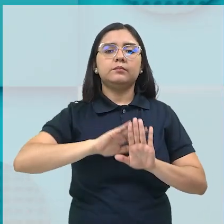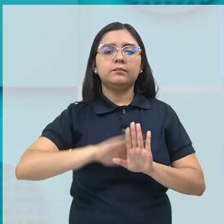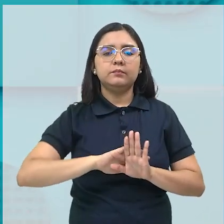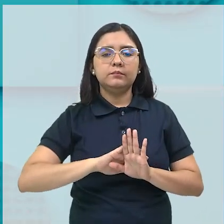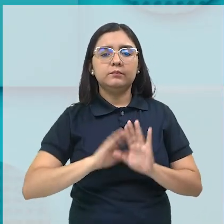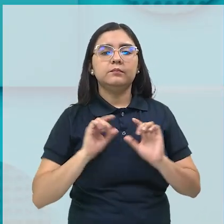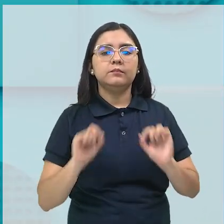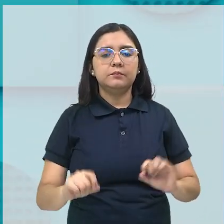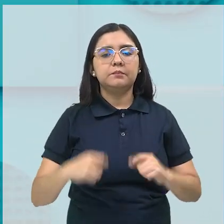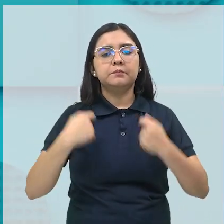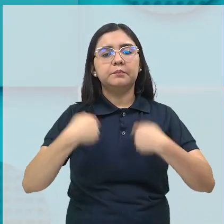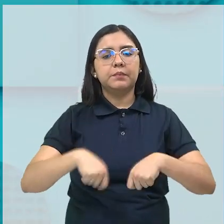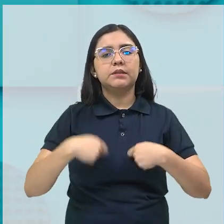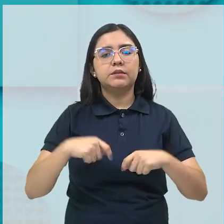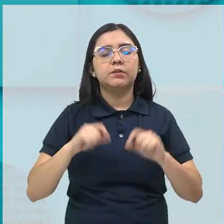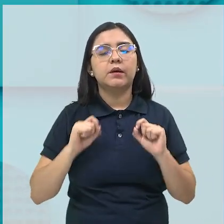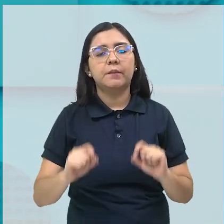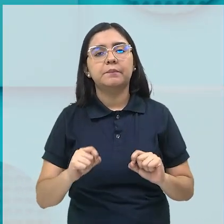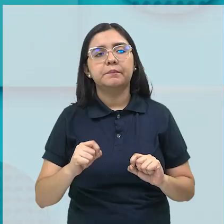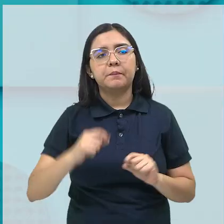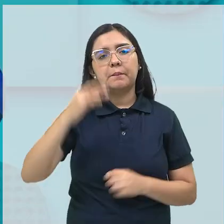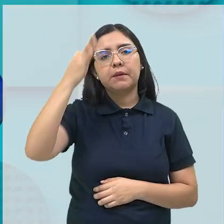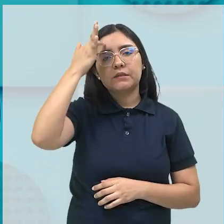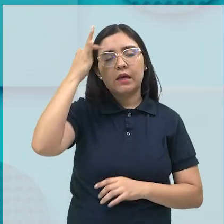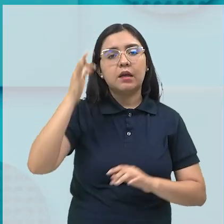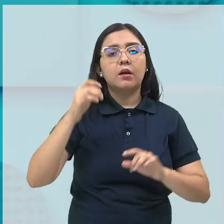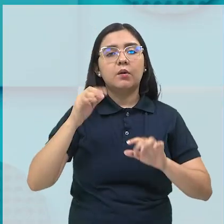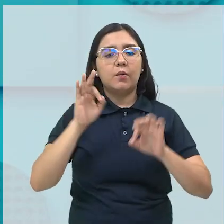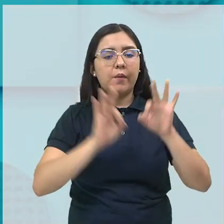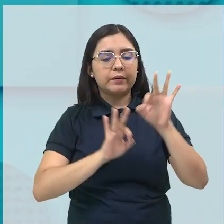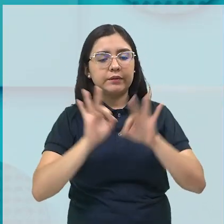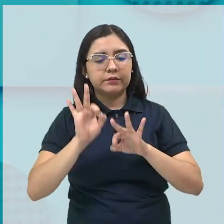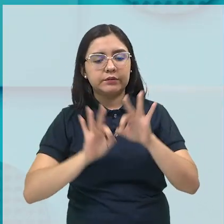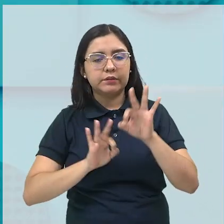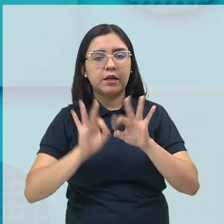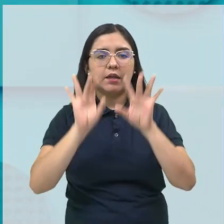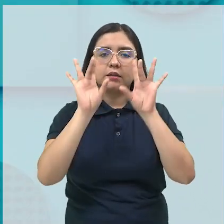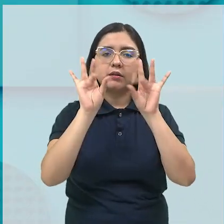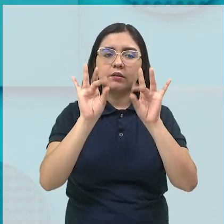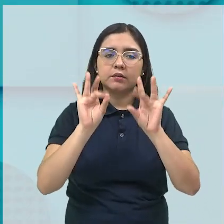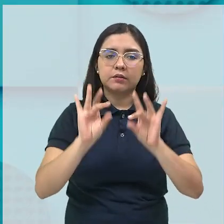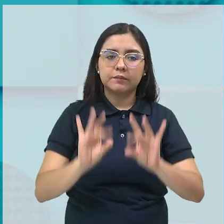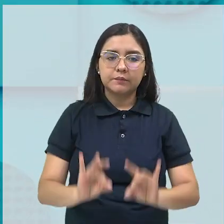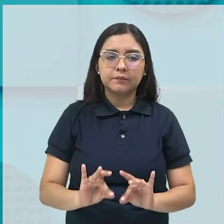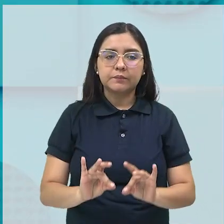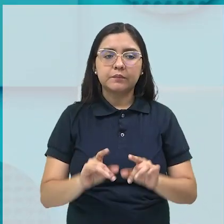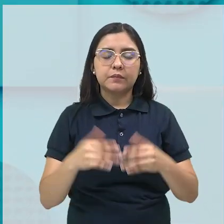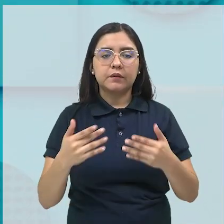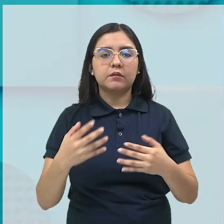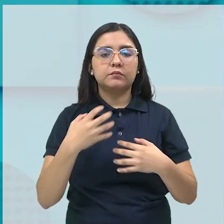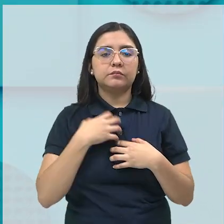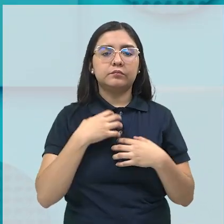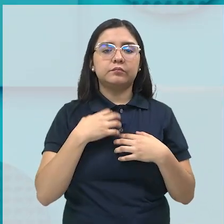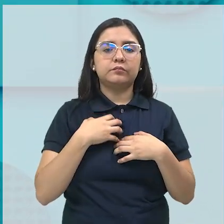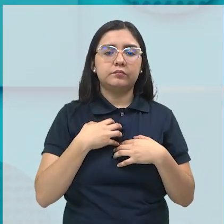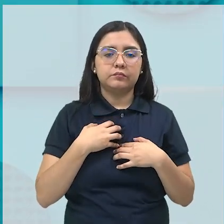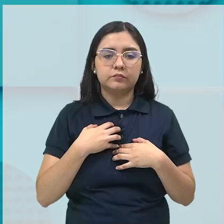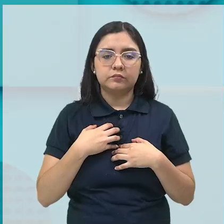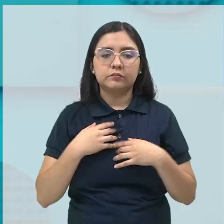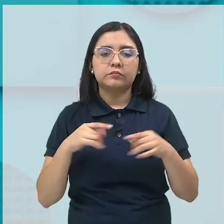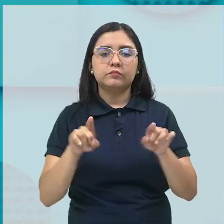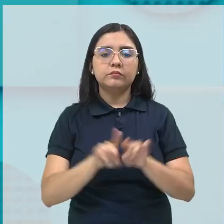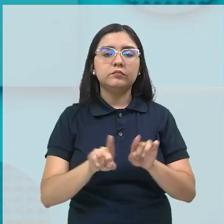foi preciso ser pensada, organizada, até te passar uma sensação, ela